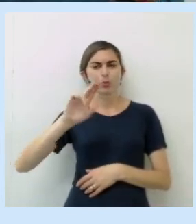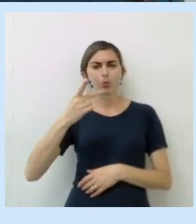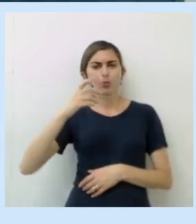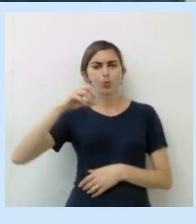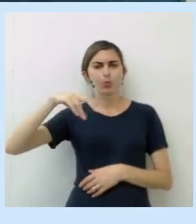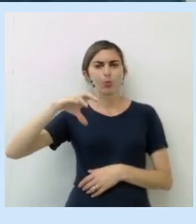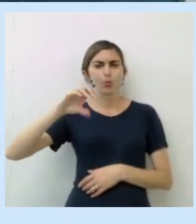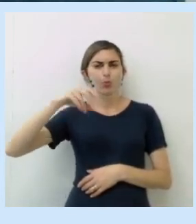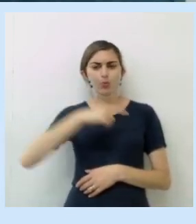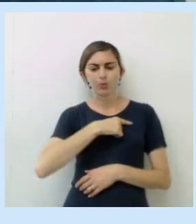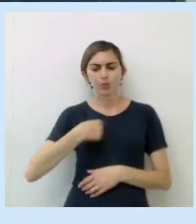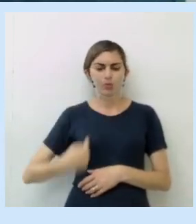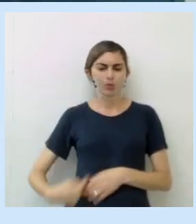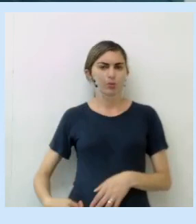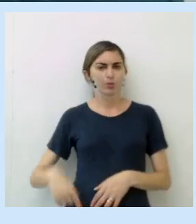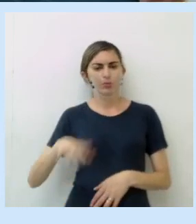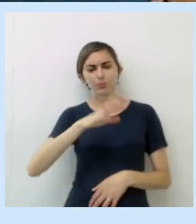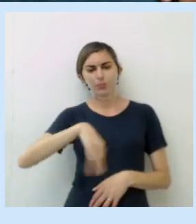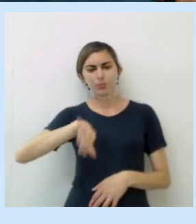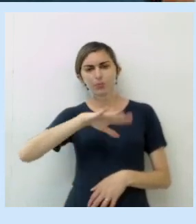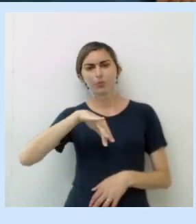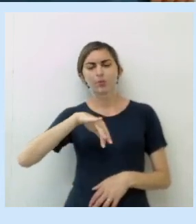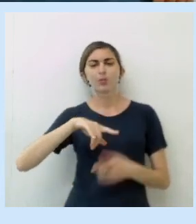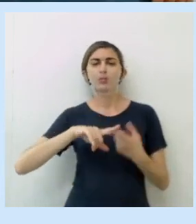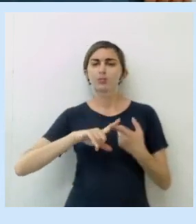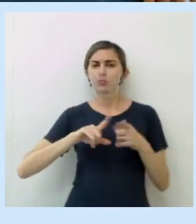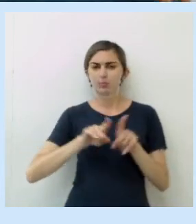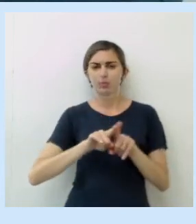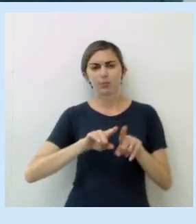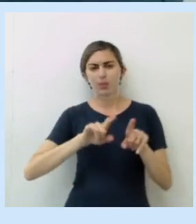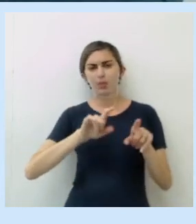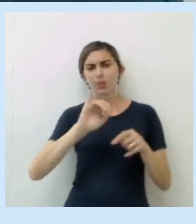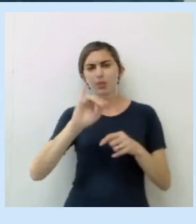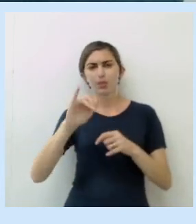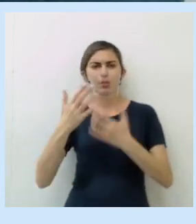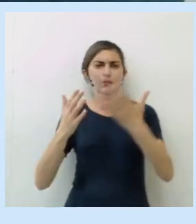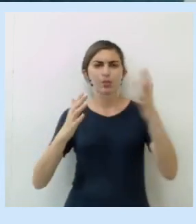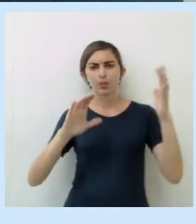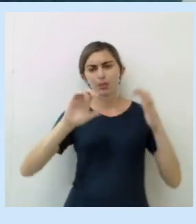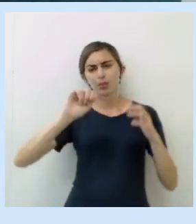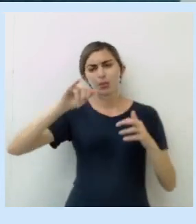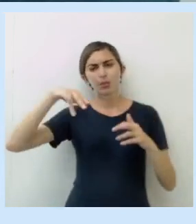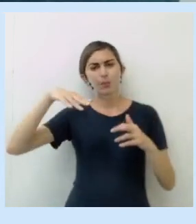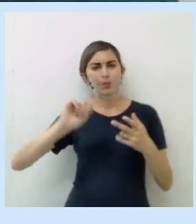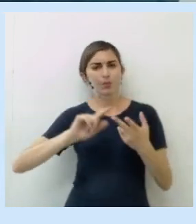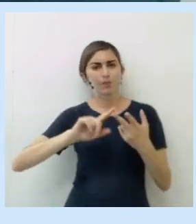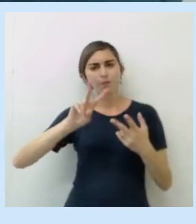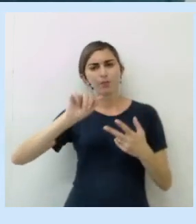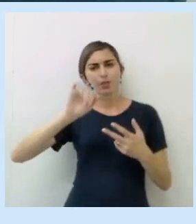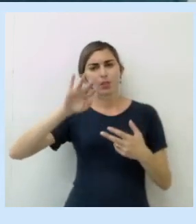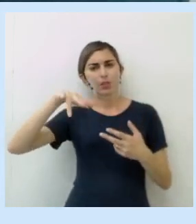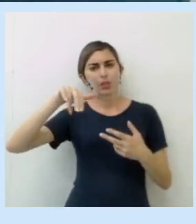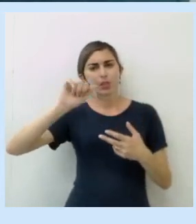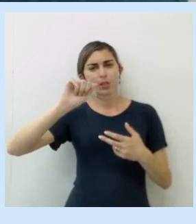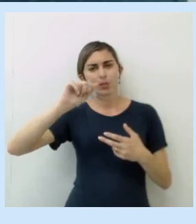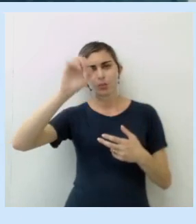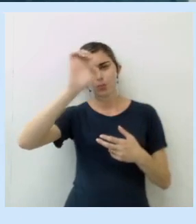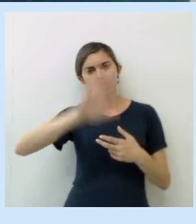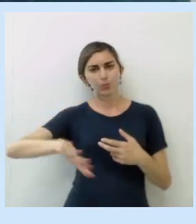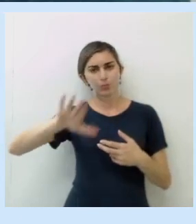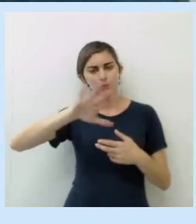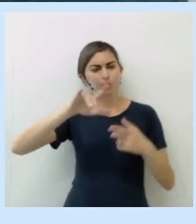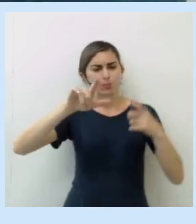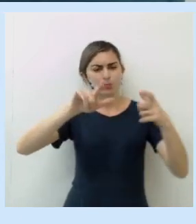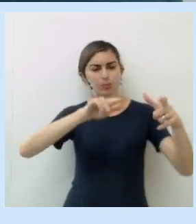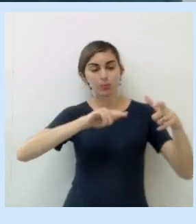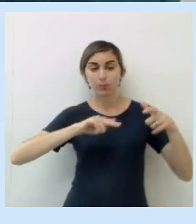Kong, na China, também naquela região da Ásia, as Ilhas Caimã no Caribe e o Vaticano lá na Europa. Então a gente vai perceber que esses